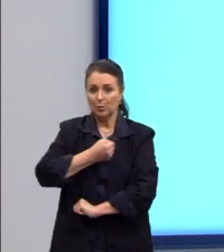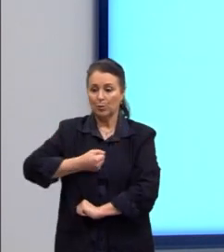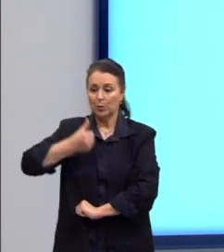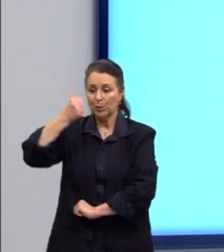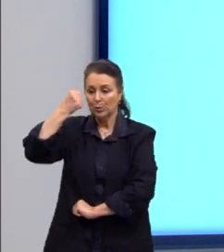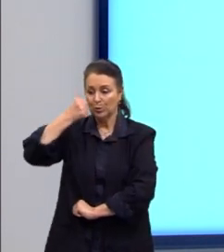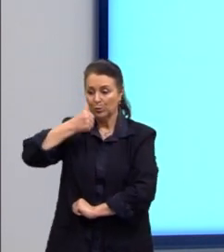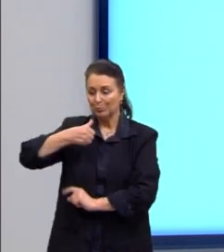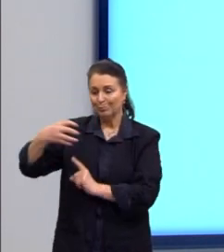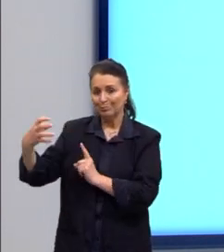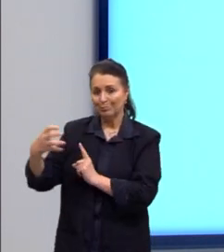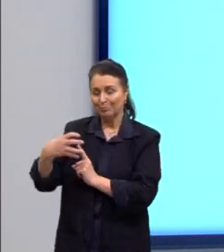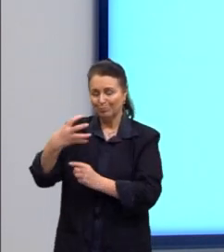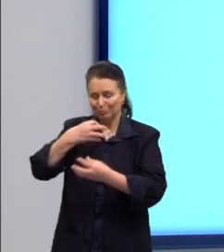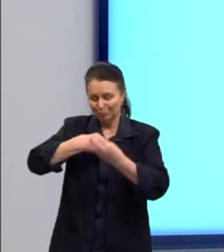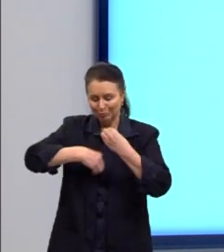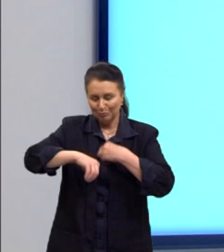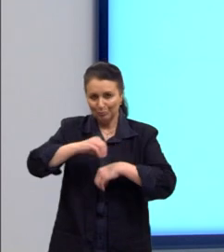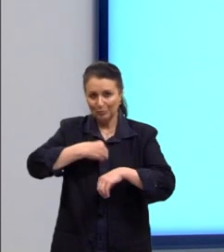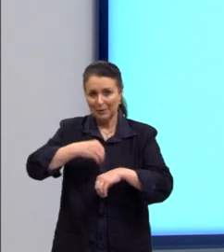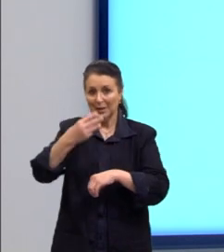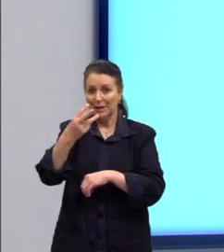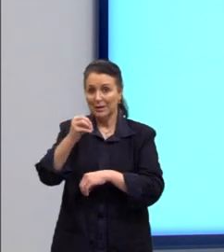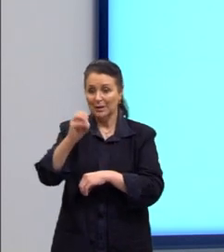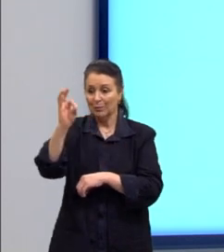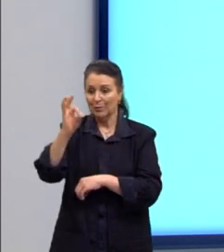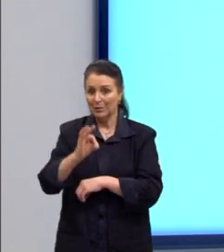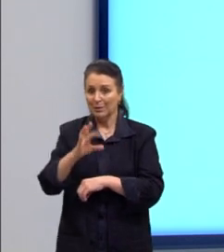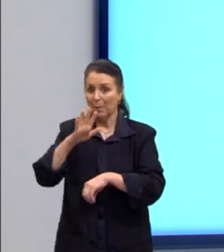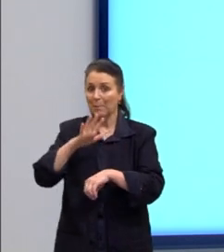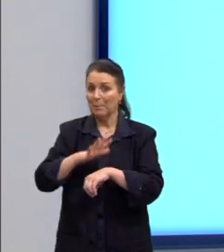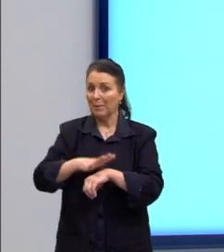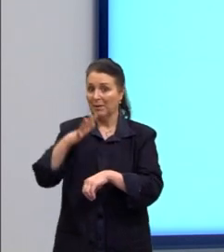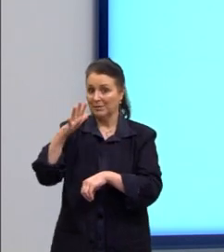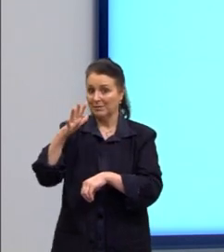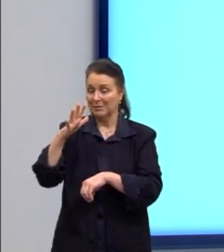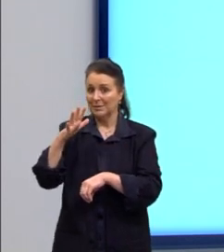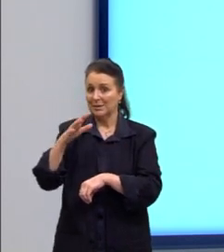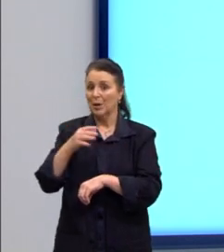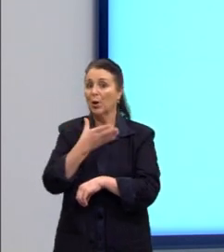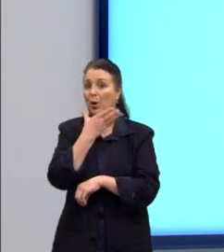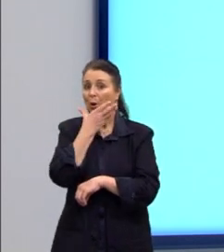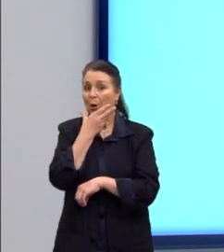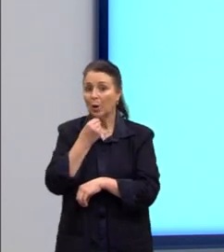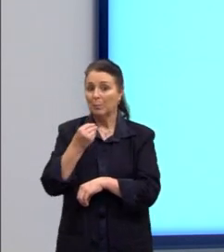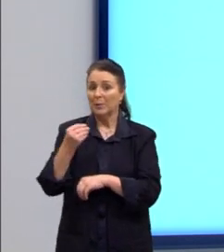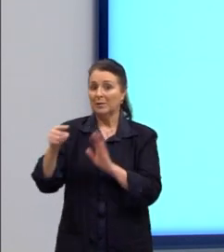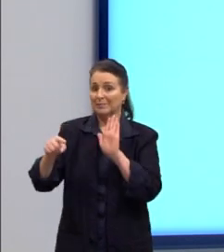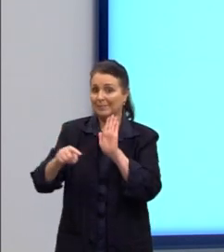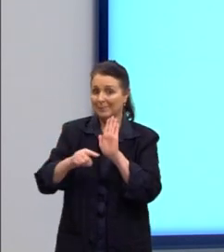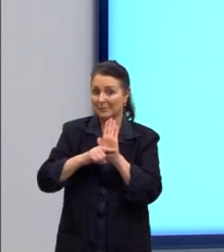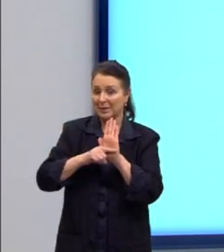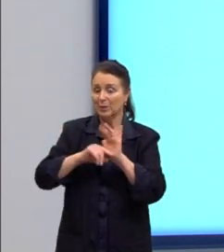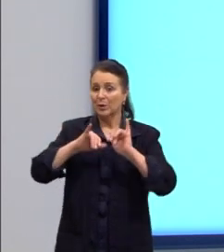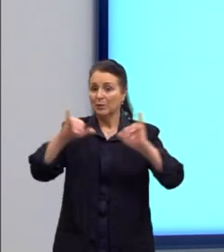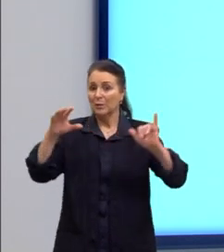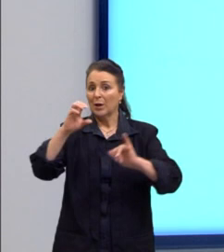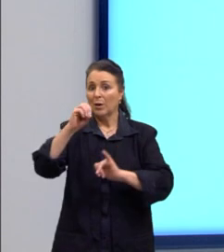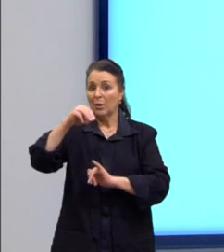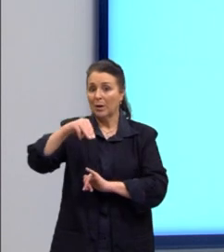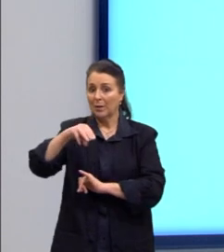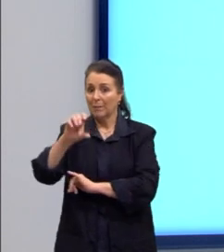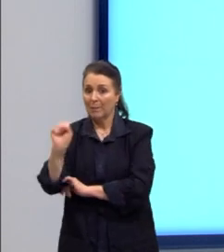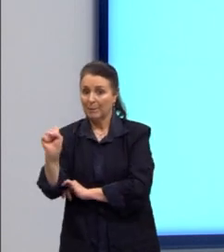afetadas pela depressão é 30% mais elevado que o dos homens essa informação é da Organização Mundial de Saúde